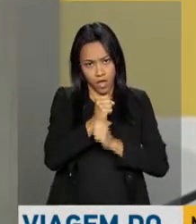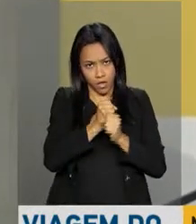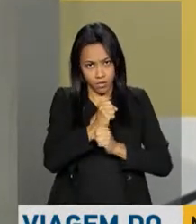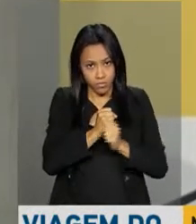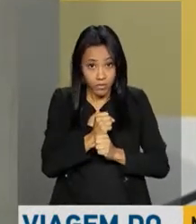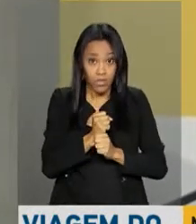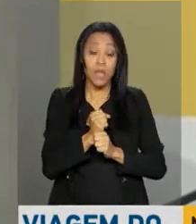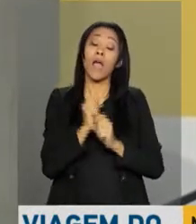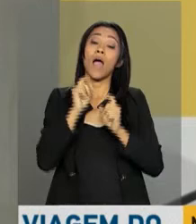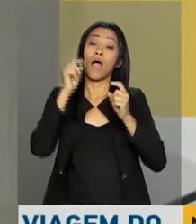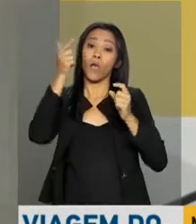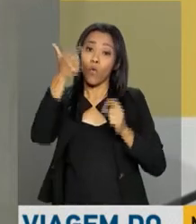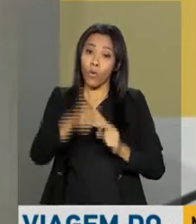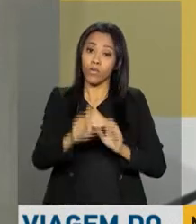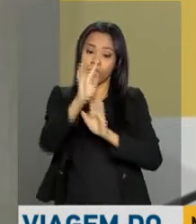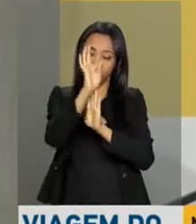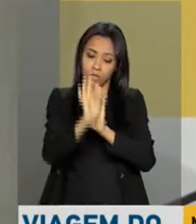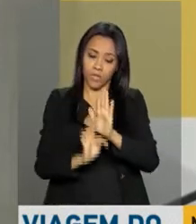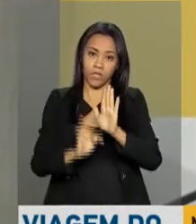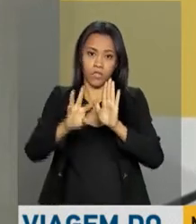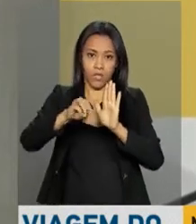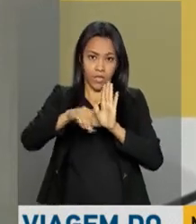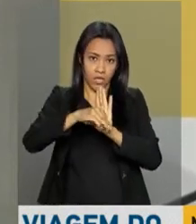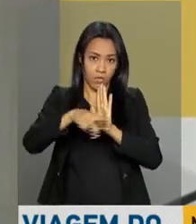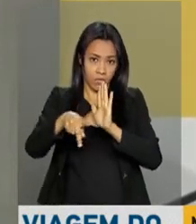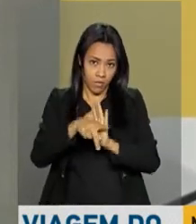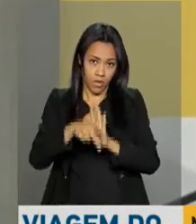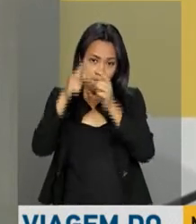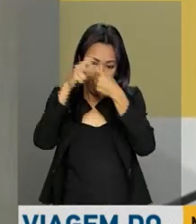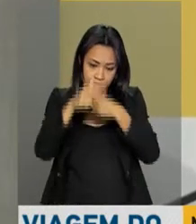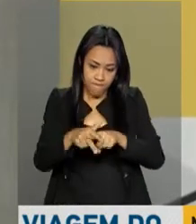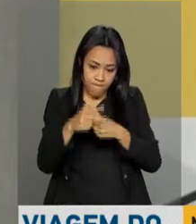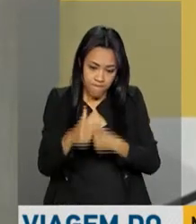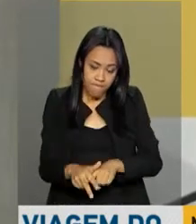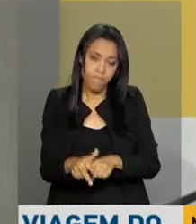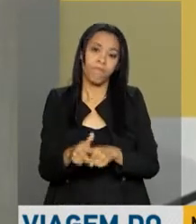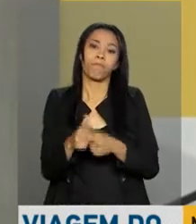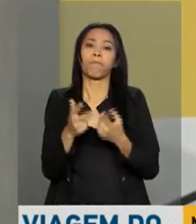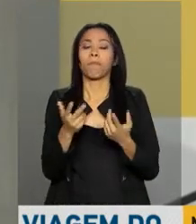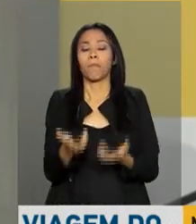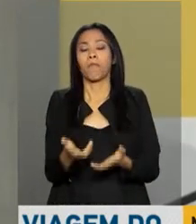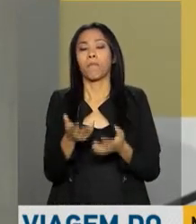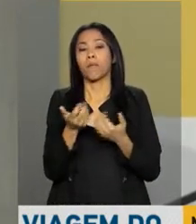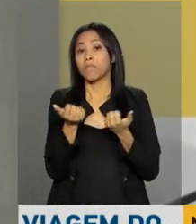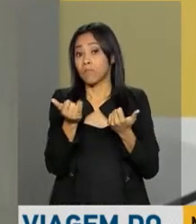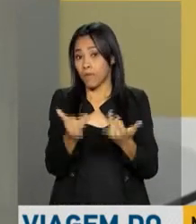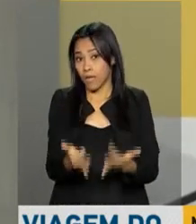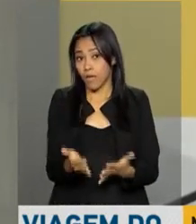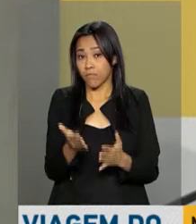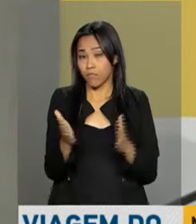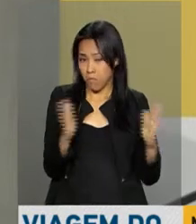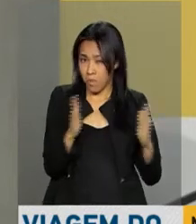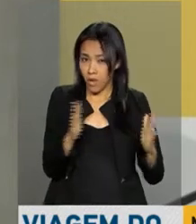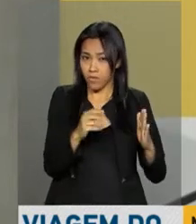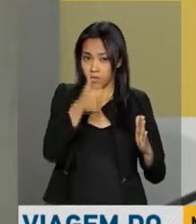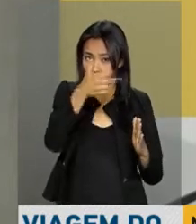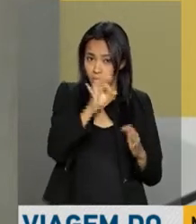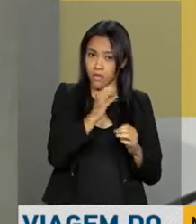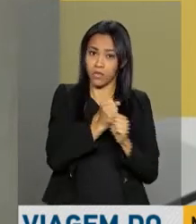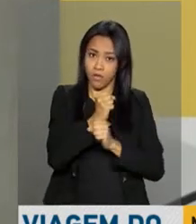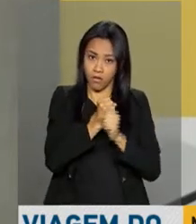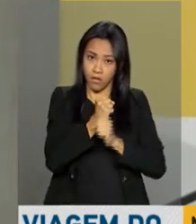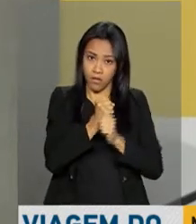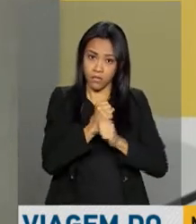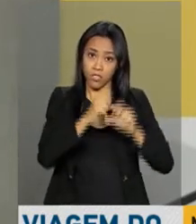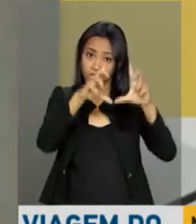eu o texto dessa emenda constitucional para dizer olha no talvez um prazo de dez anos caindo